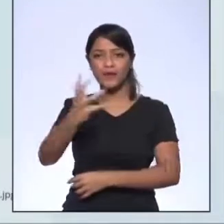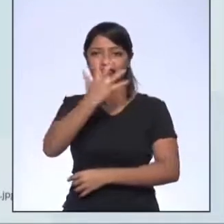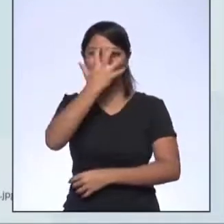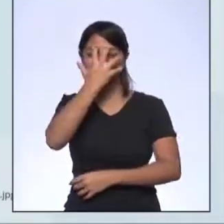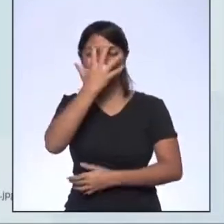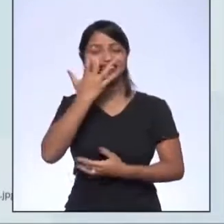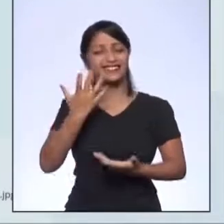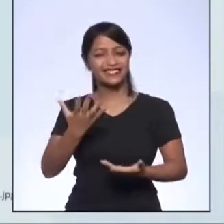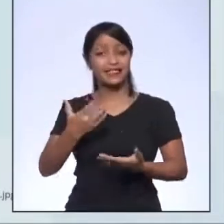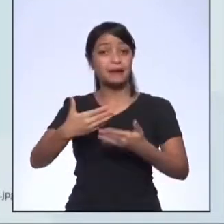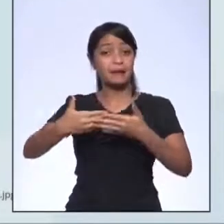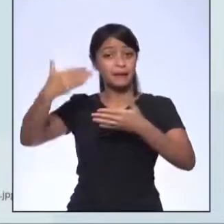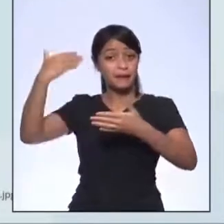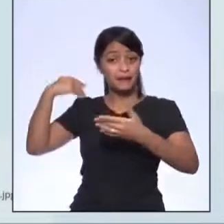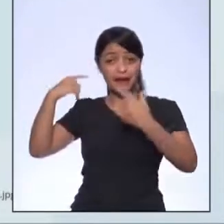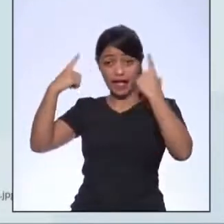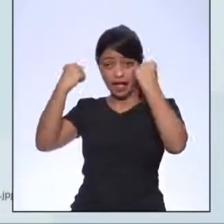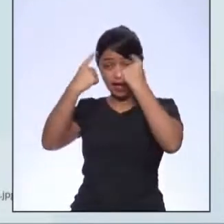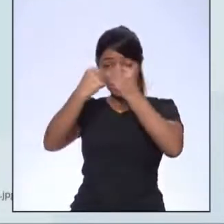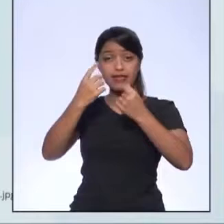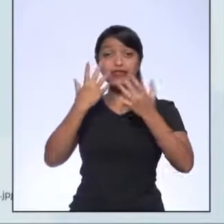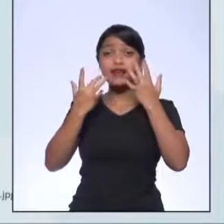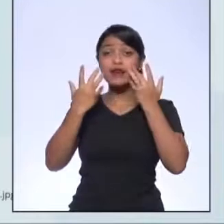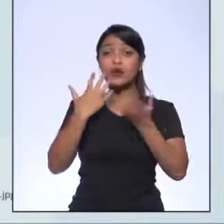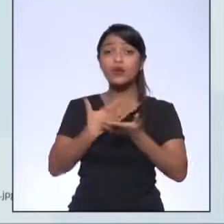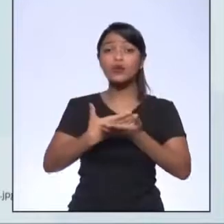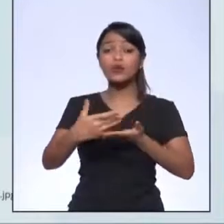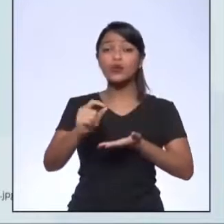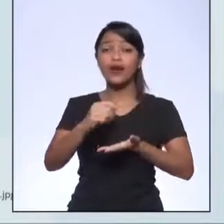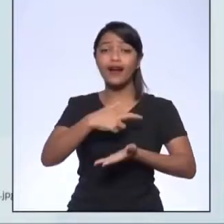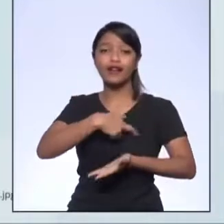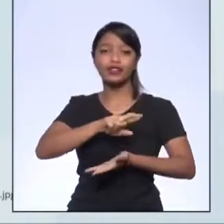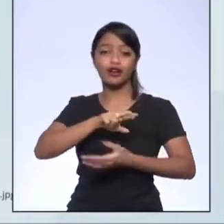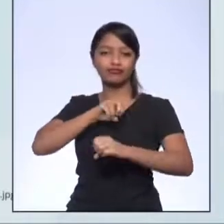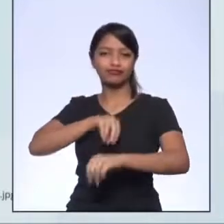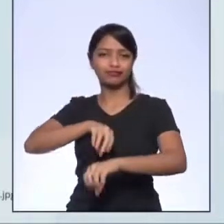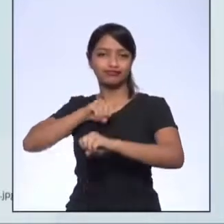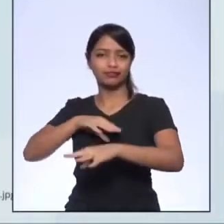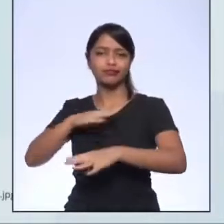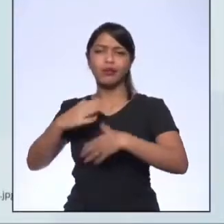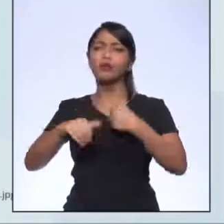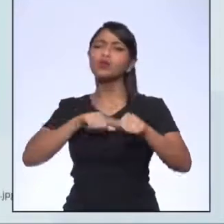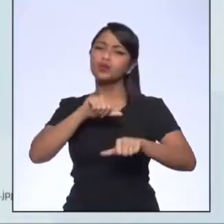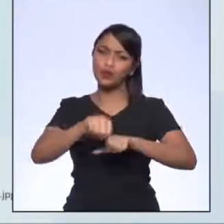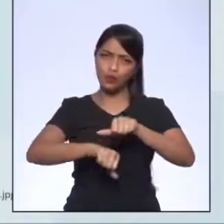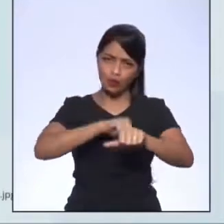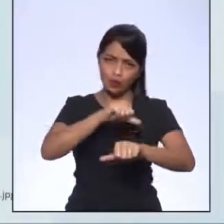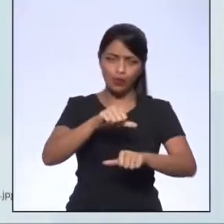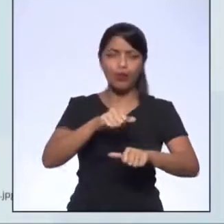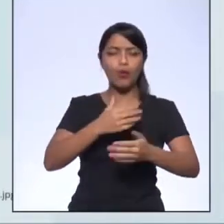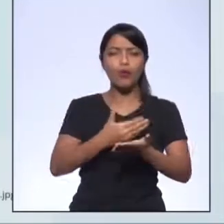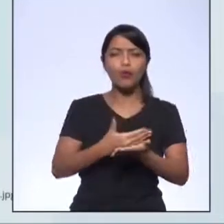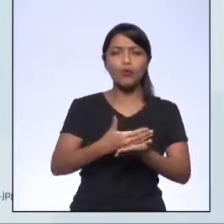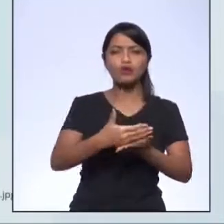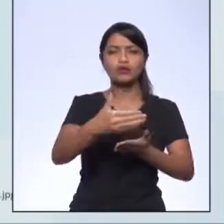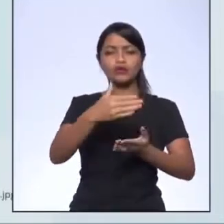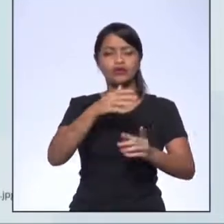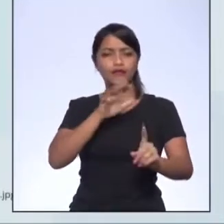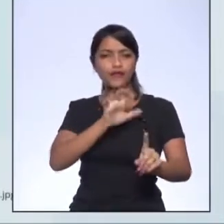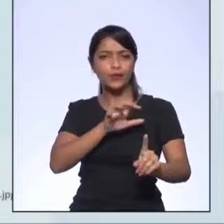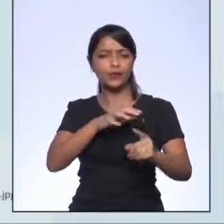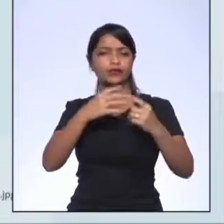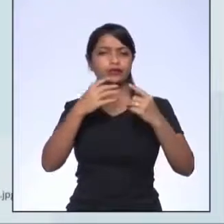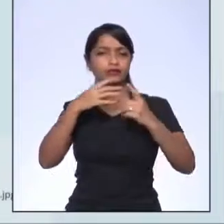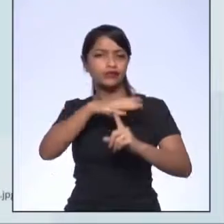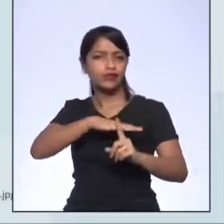função religiosa e depois ela passa a ser mais social e crítico e começa a ter esse caráter